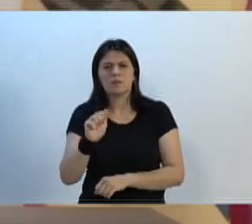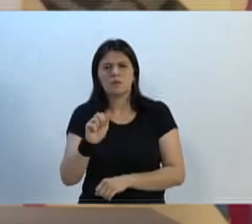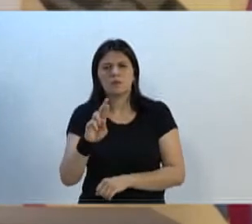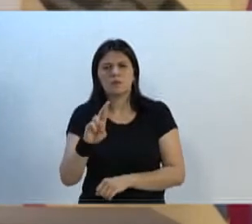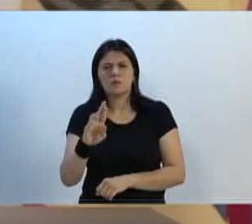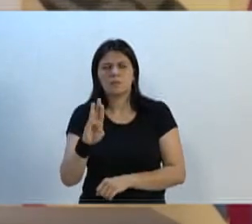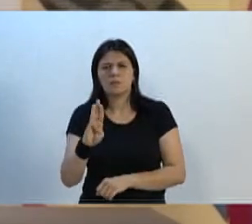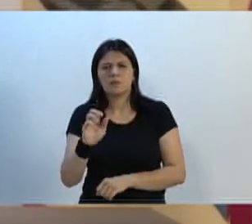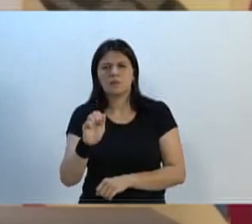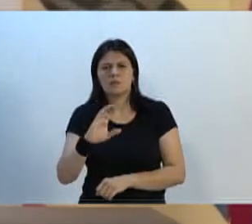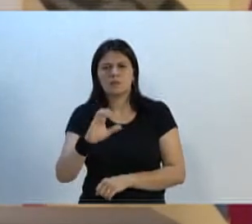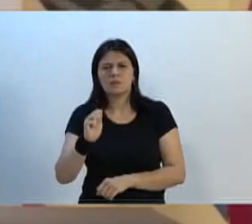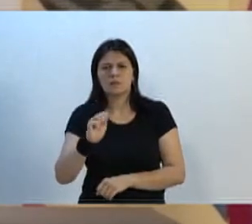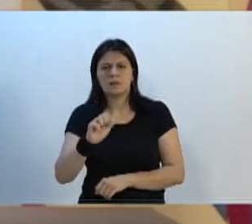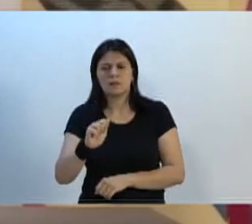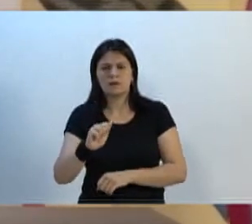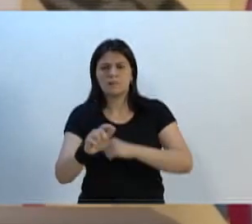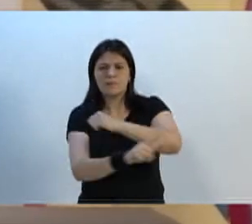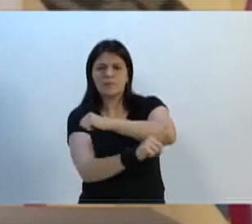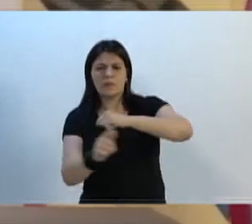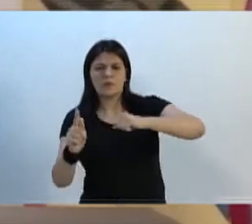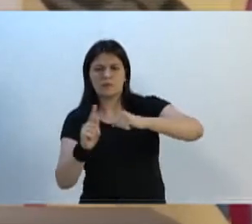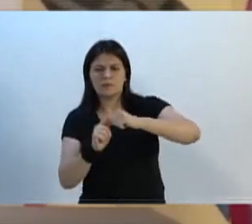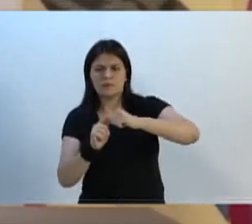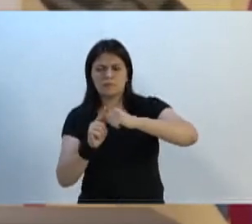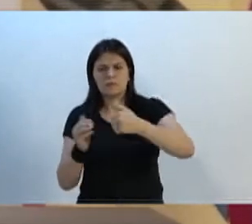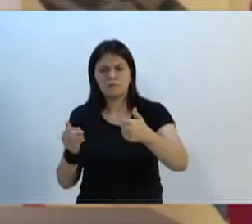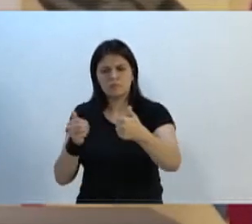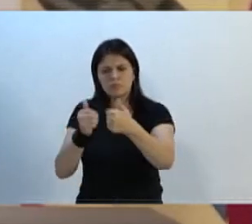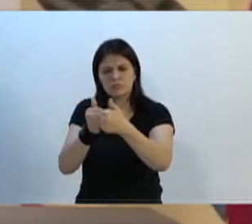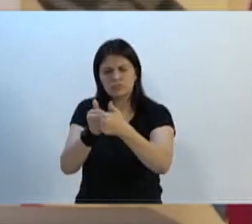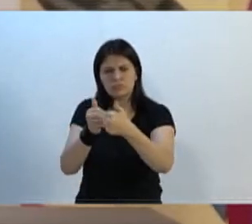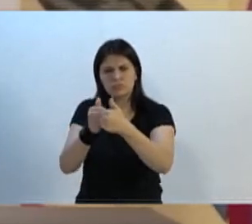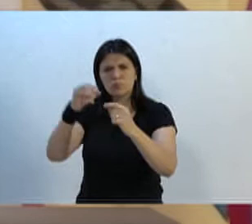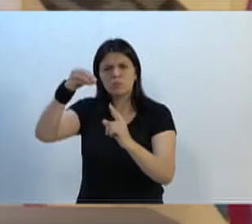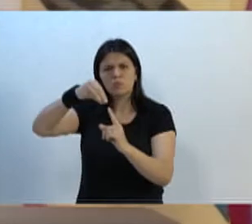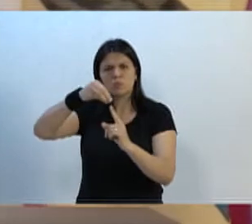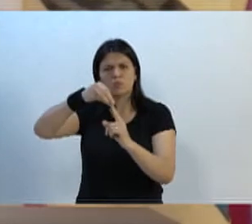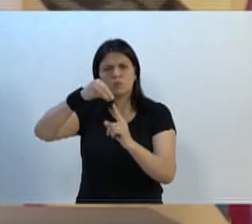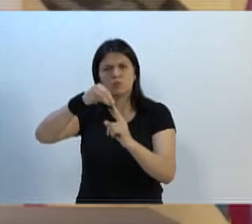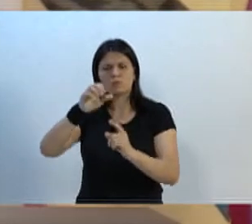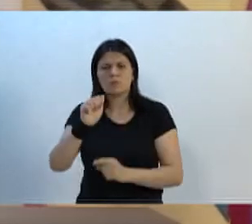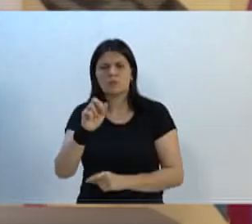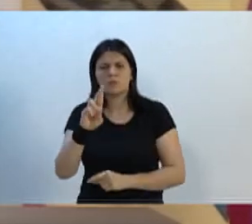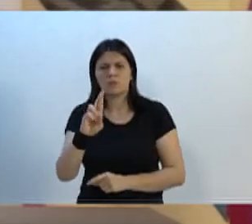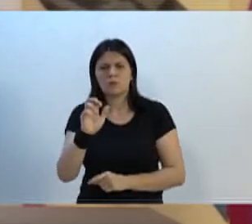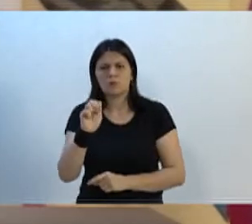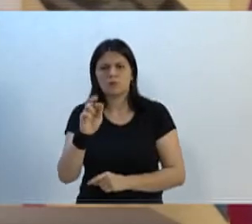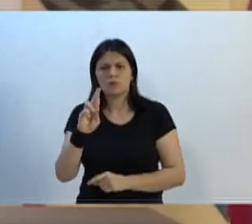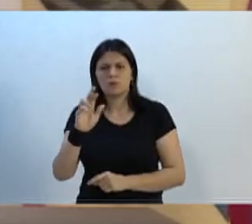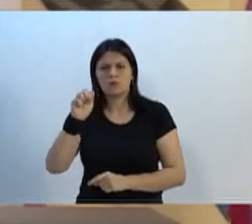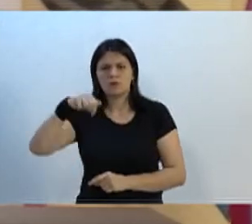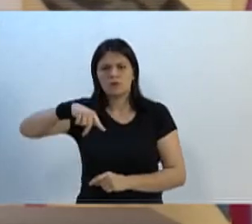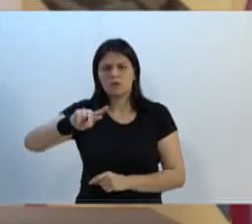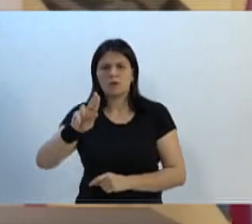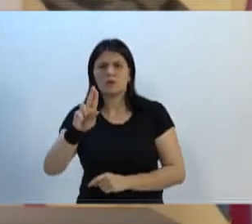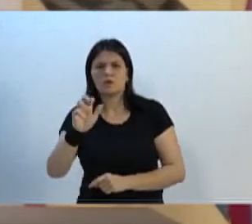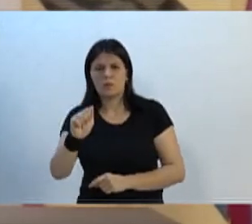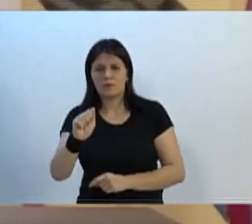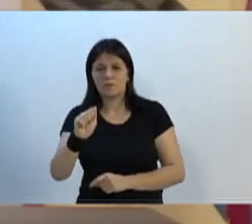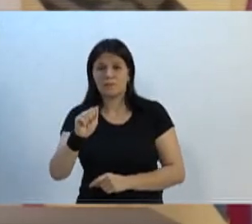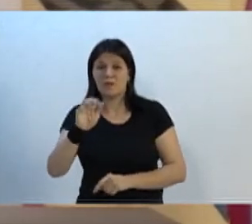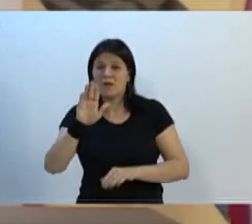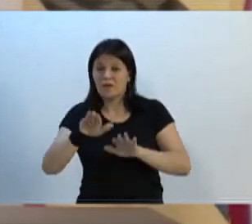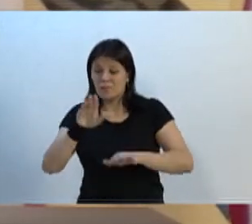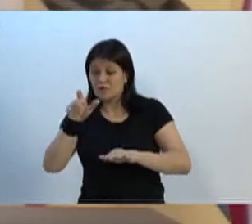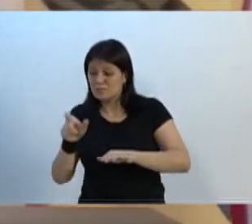89 Garcia em frente ao ponto final do ônibus da Rua Araranguá essa é uma região que alguns de Blumenau tem medo de